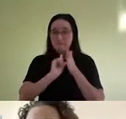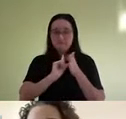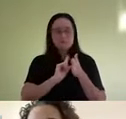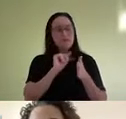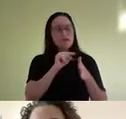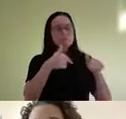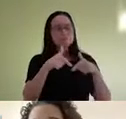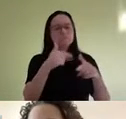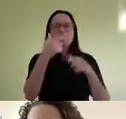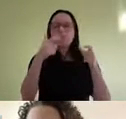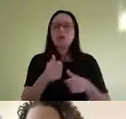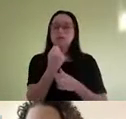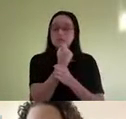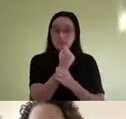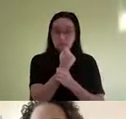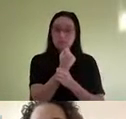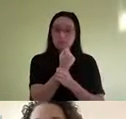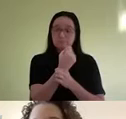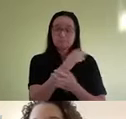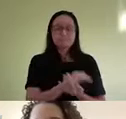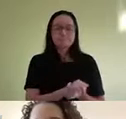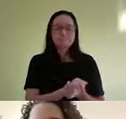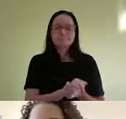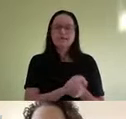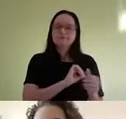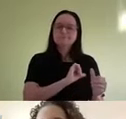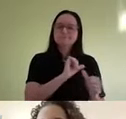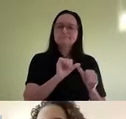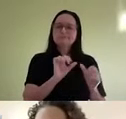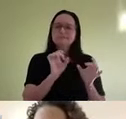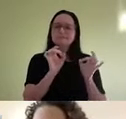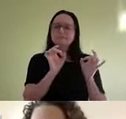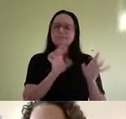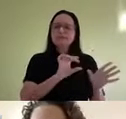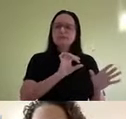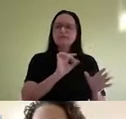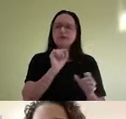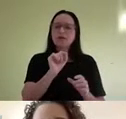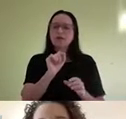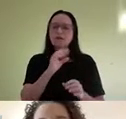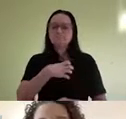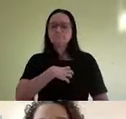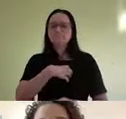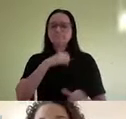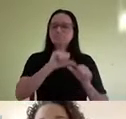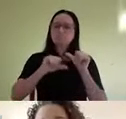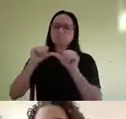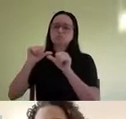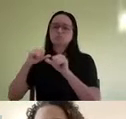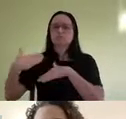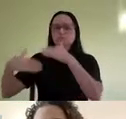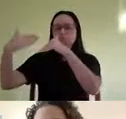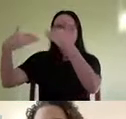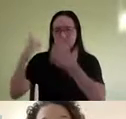e saí dessa seguradora num momento que eu falo que é um momento de catarse na minha carreira, porque a gente nunca